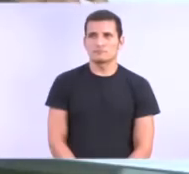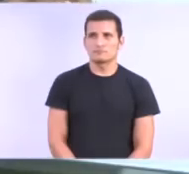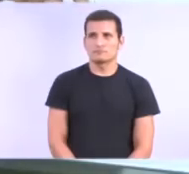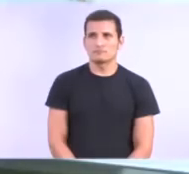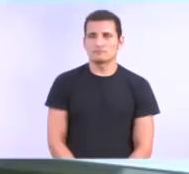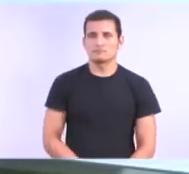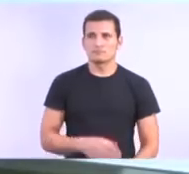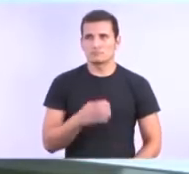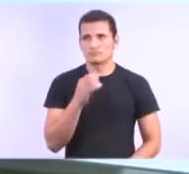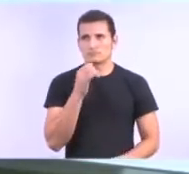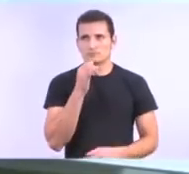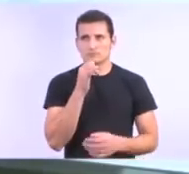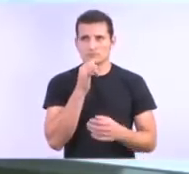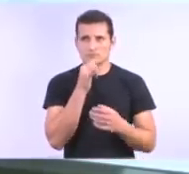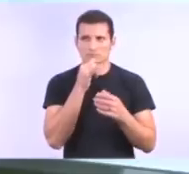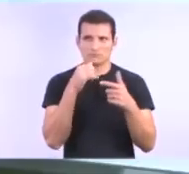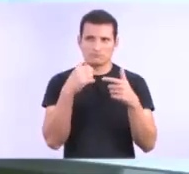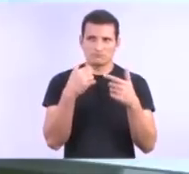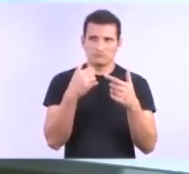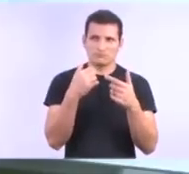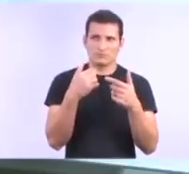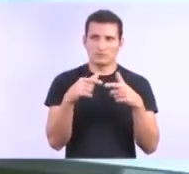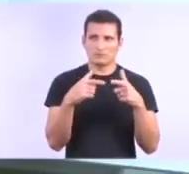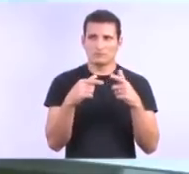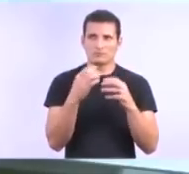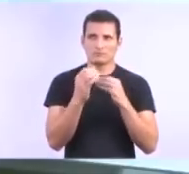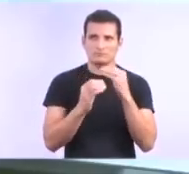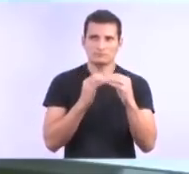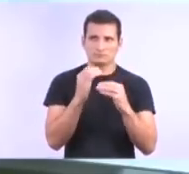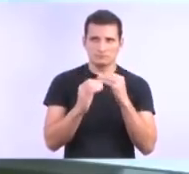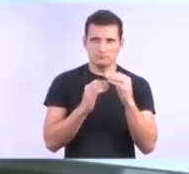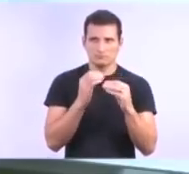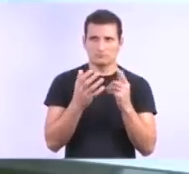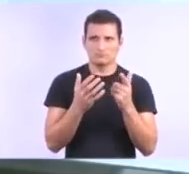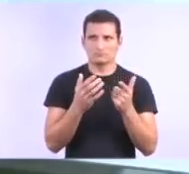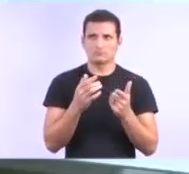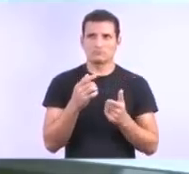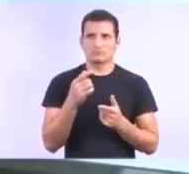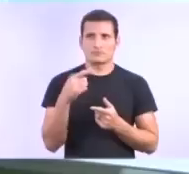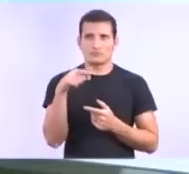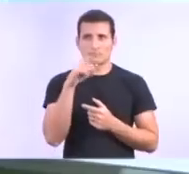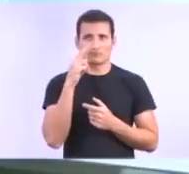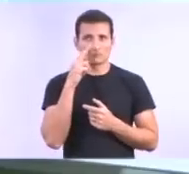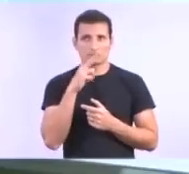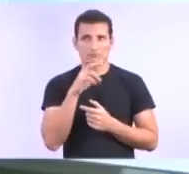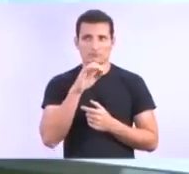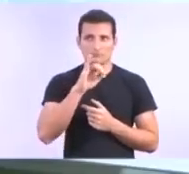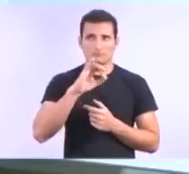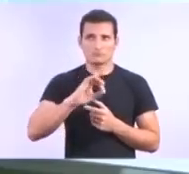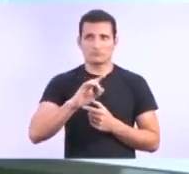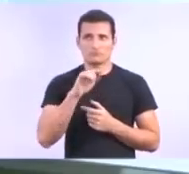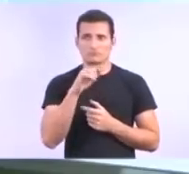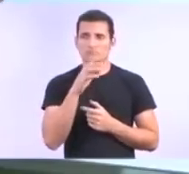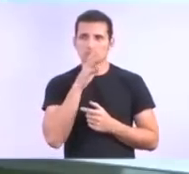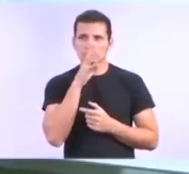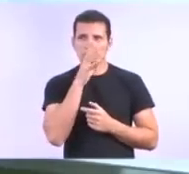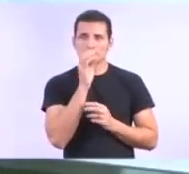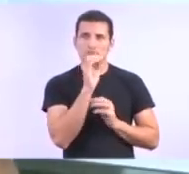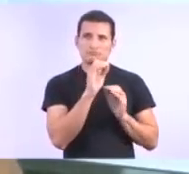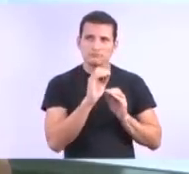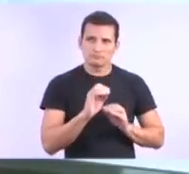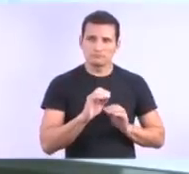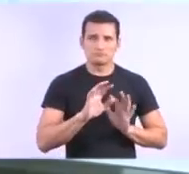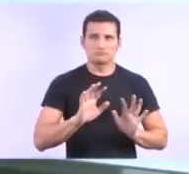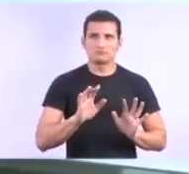com banco de dados, e logo vocês vão estar trabalhando com persistência de dados, vocês vão ver que esse ID é dado diretamente pelo banco de dados, você nem se preocupa com